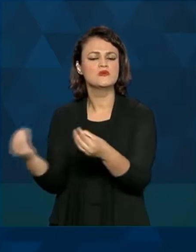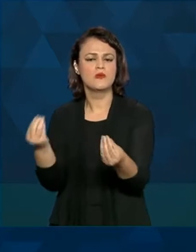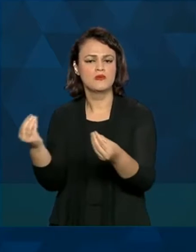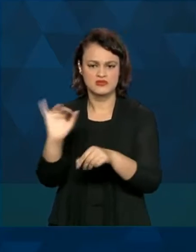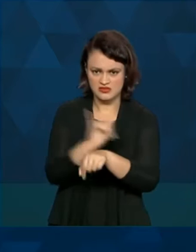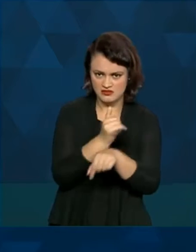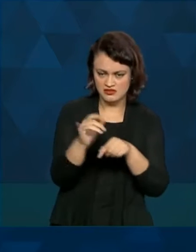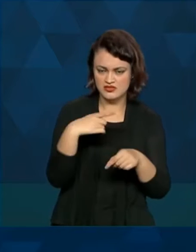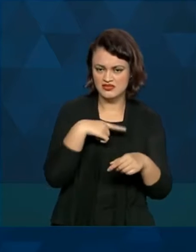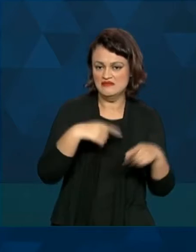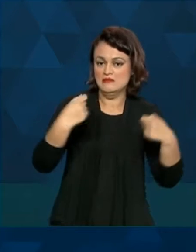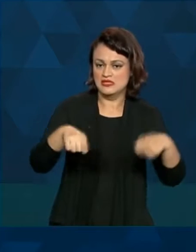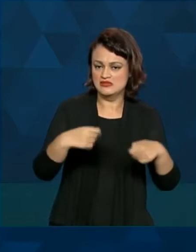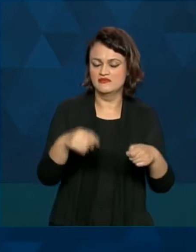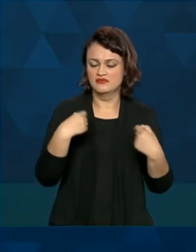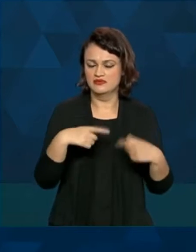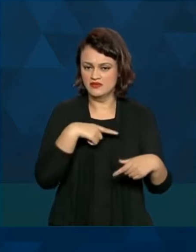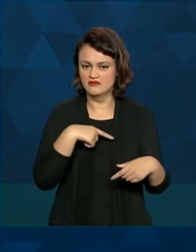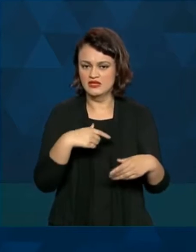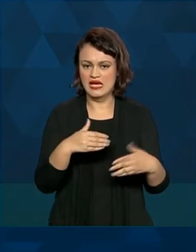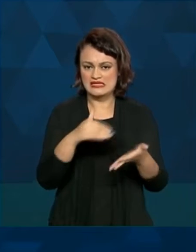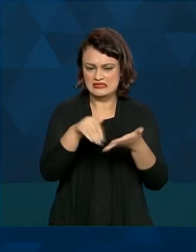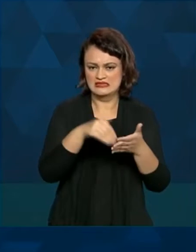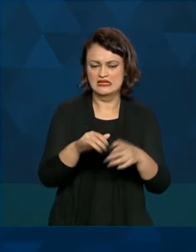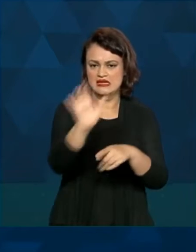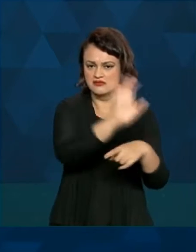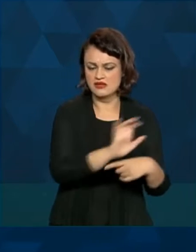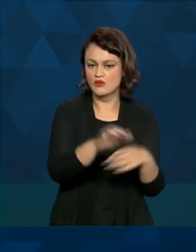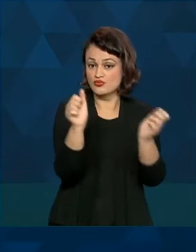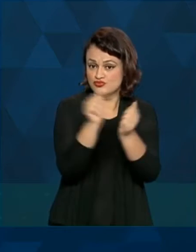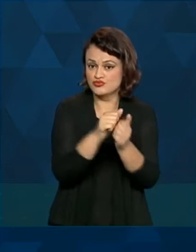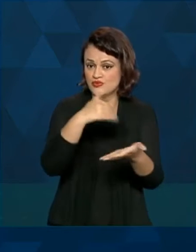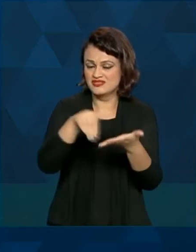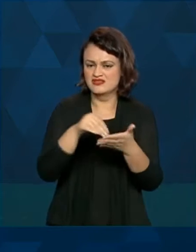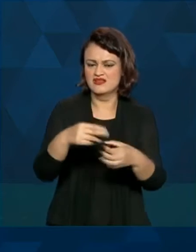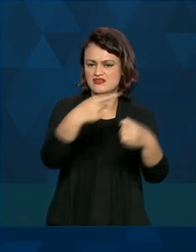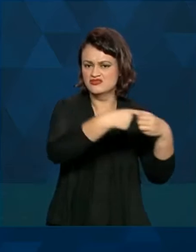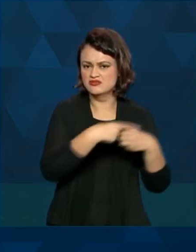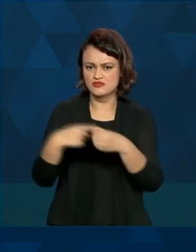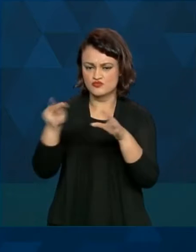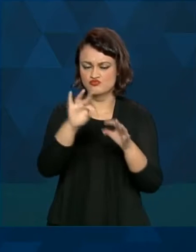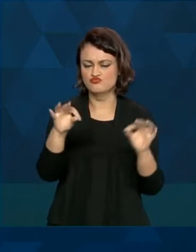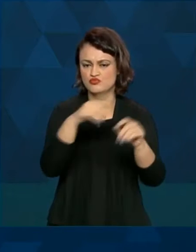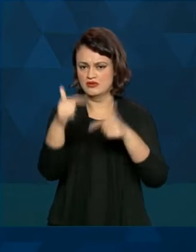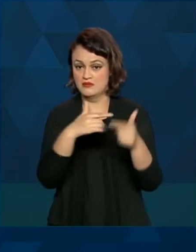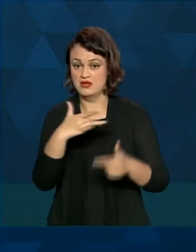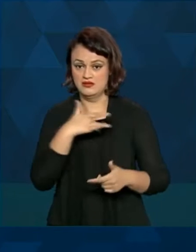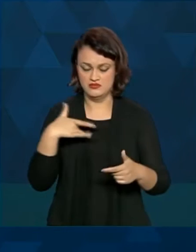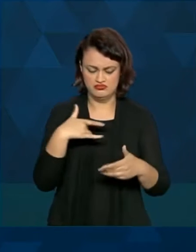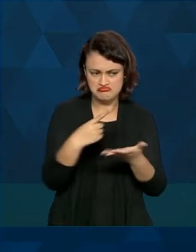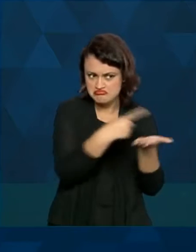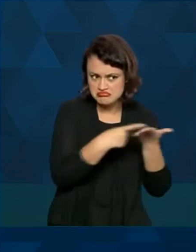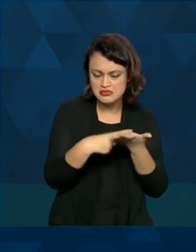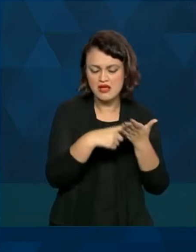elaborados pela Secretaria Estadual de Saúde, em conjunto com as secretarias municipais da saúde, são redistribuídos